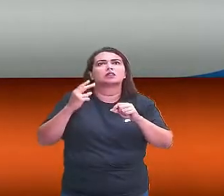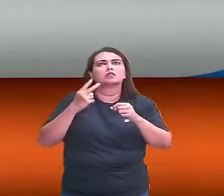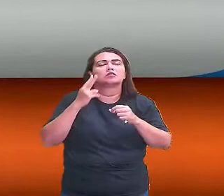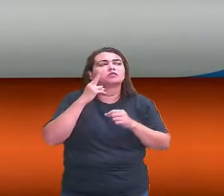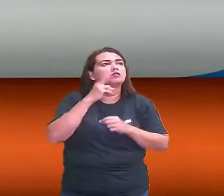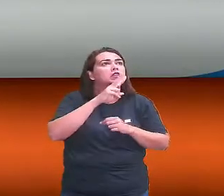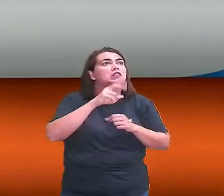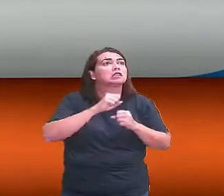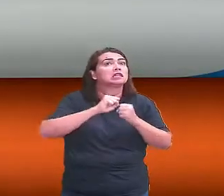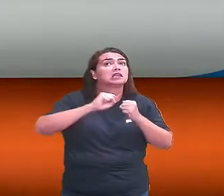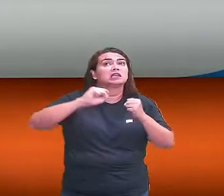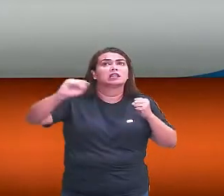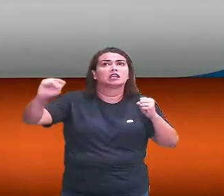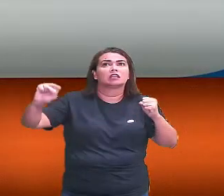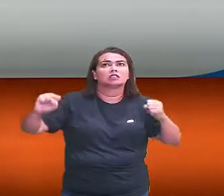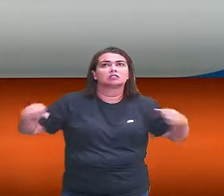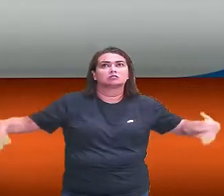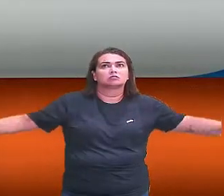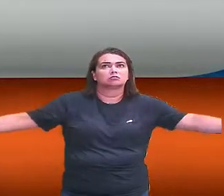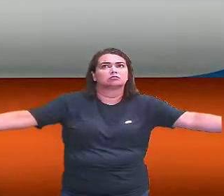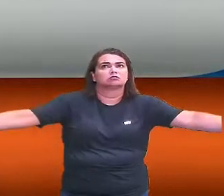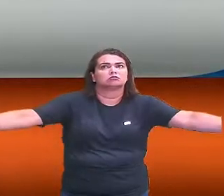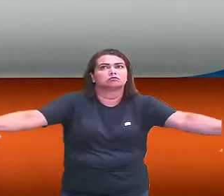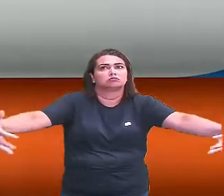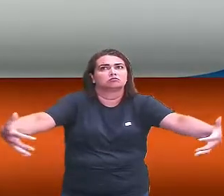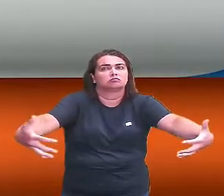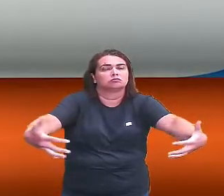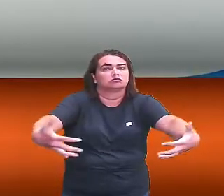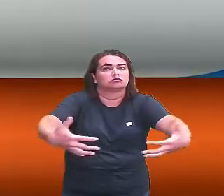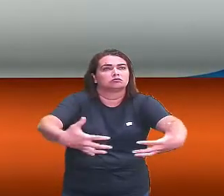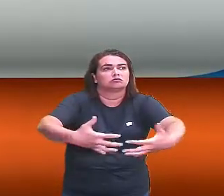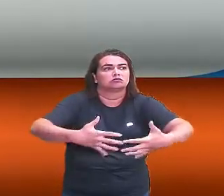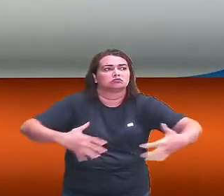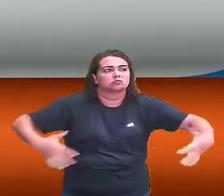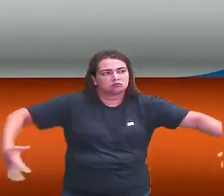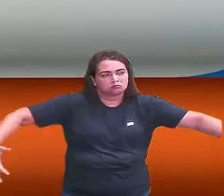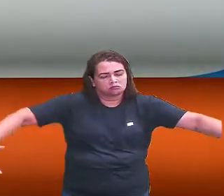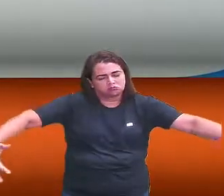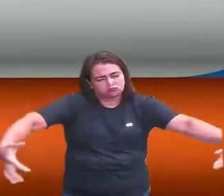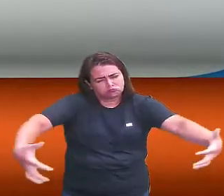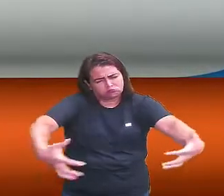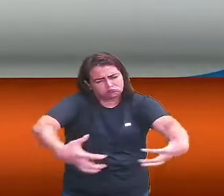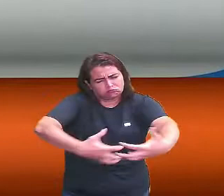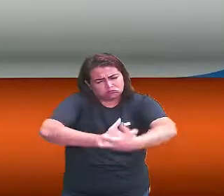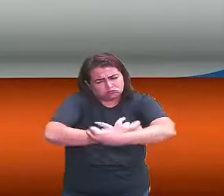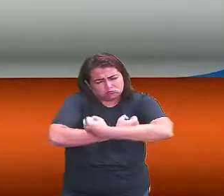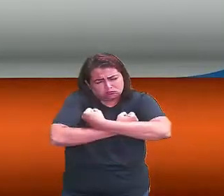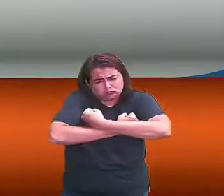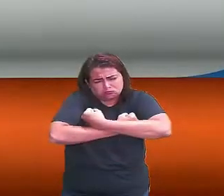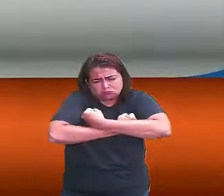encontrou. Passou os braços em volta dela e deu um abraço apertado.